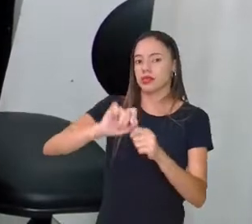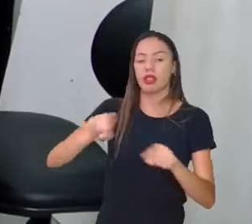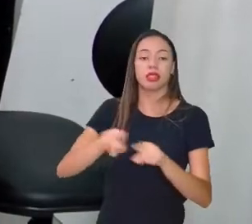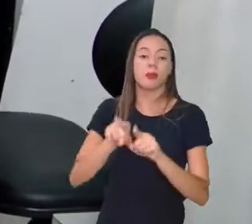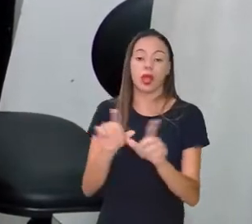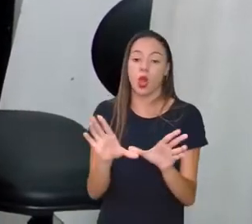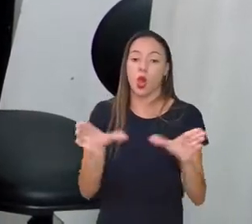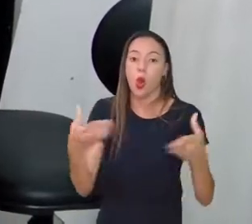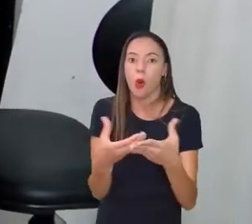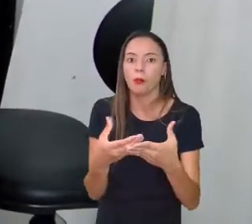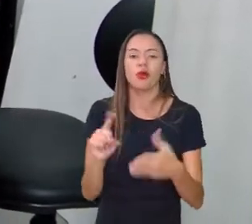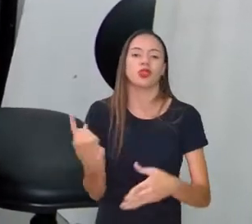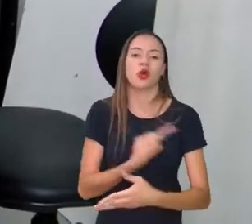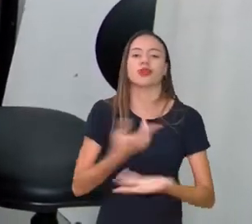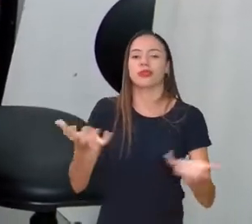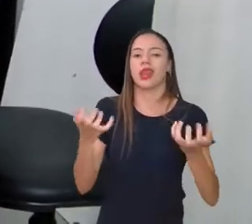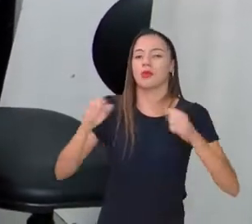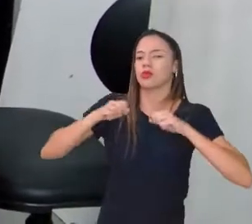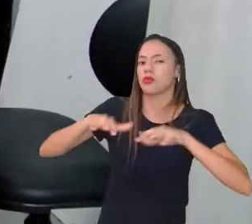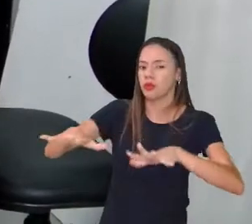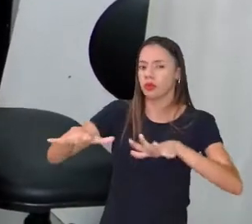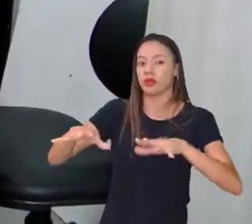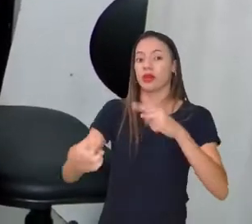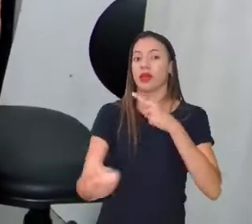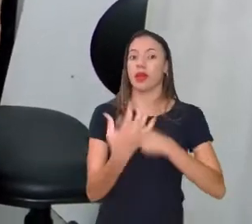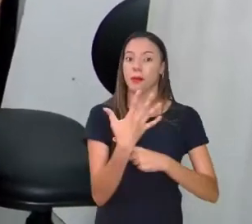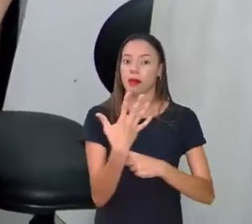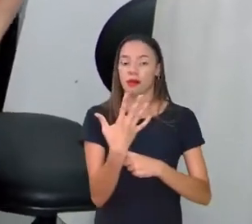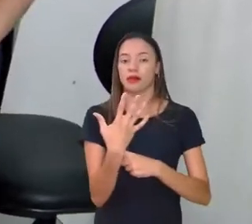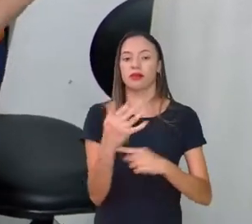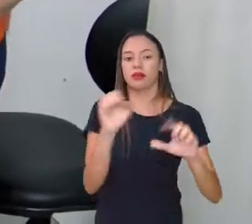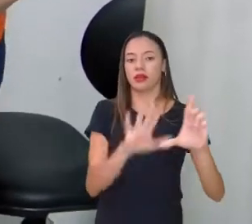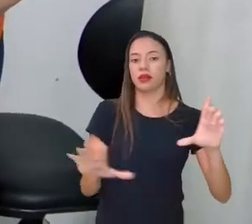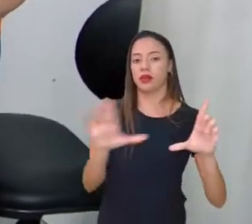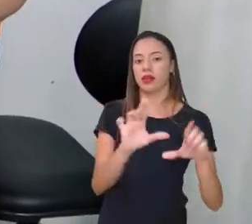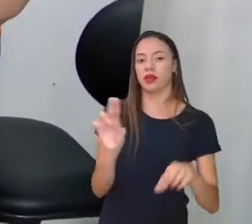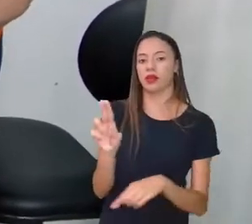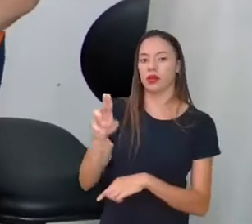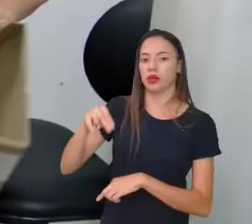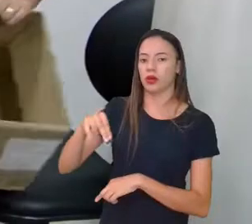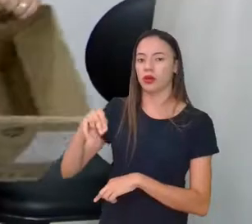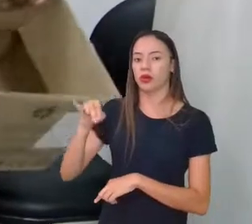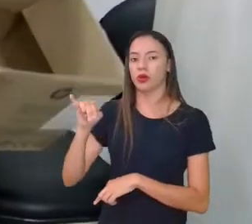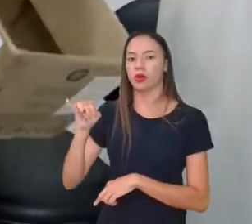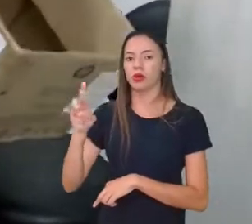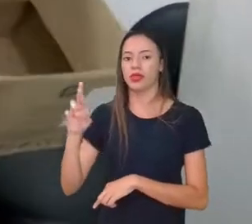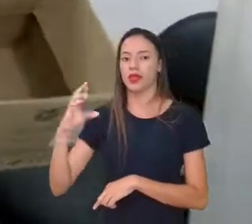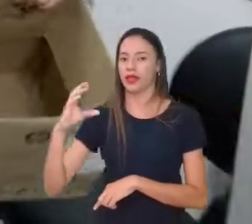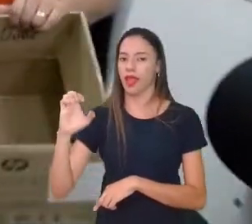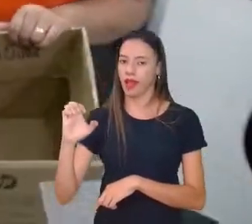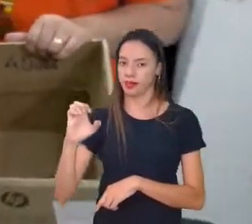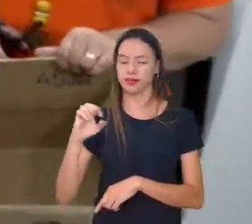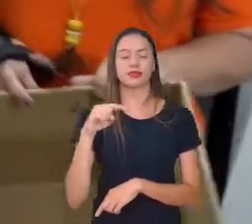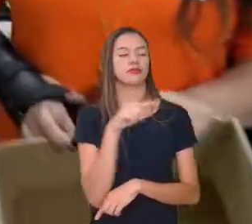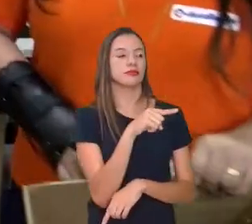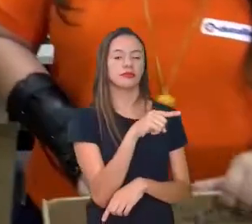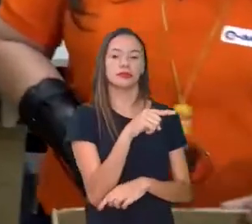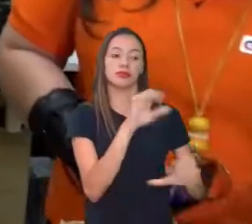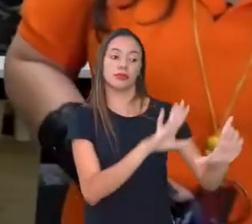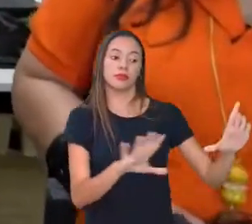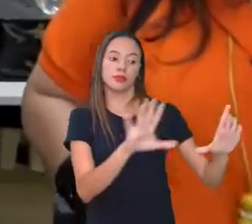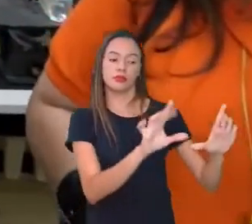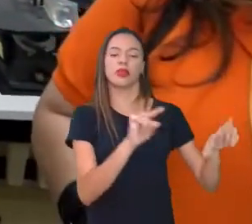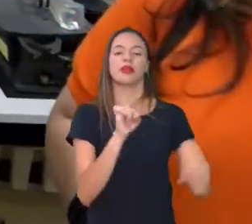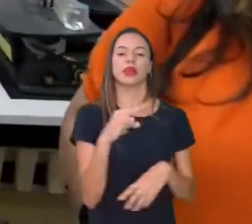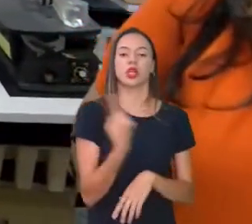gente quer divulgar. Manda pra gente através da plataforma. Que plataforma? A plataforma Unirec. É esse o canal que a gente